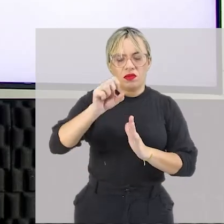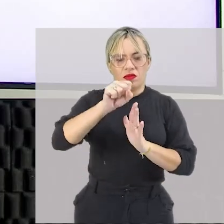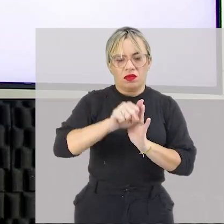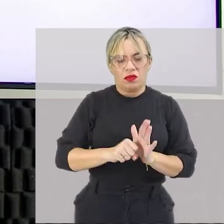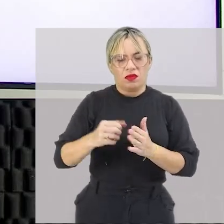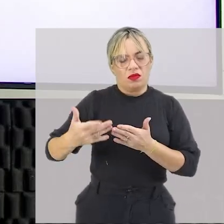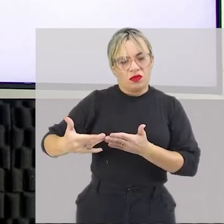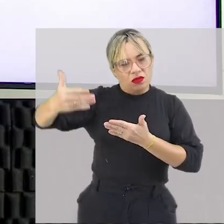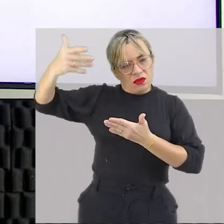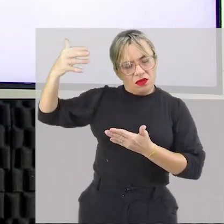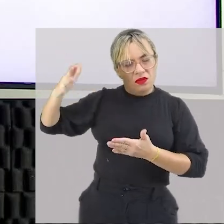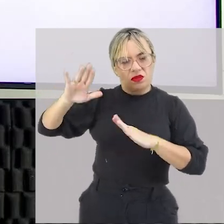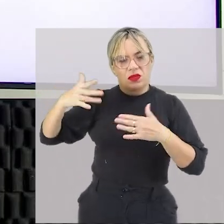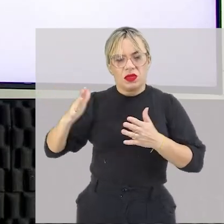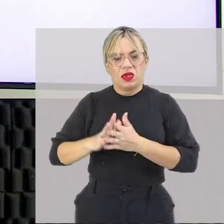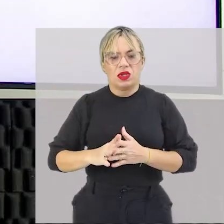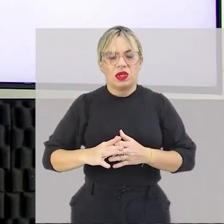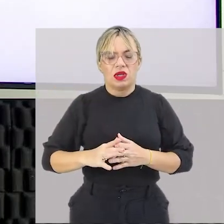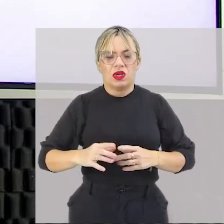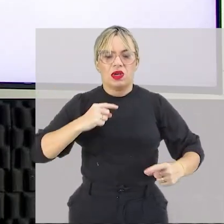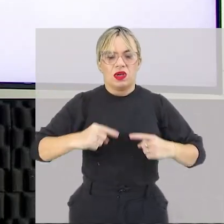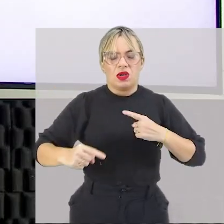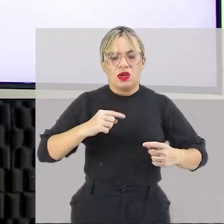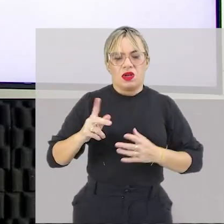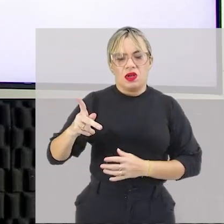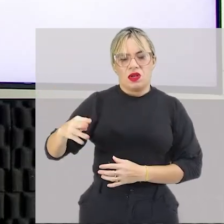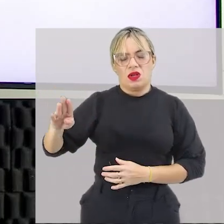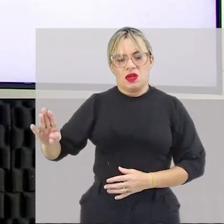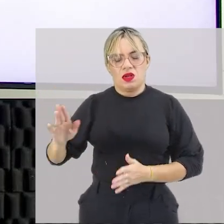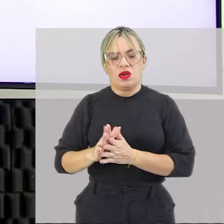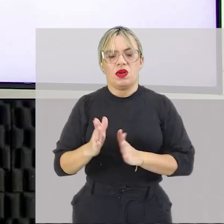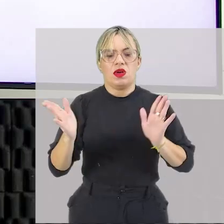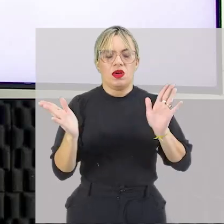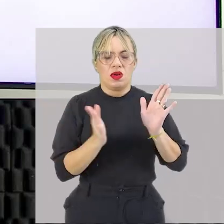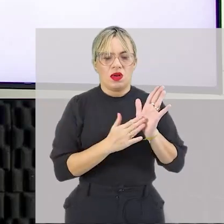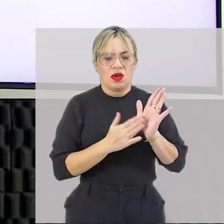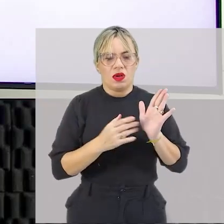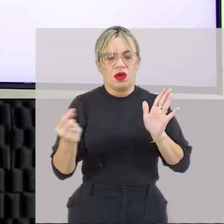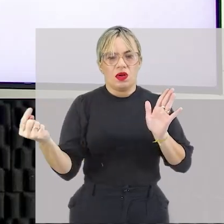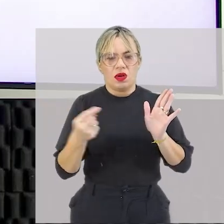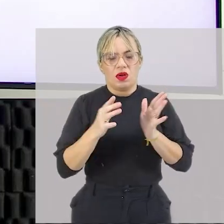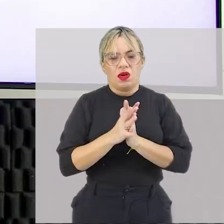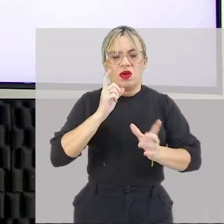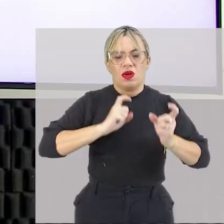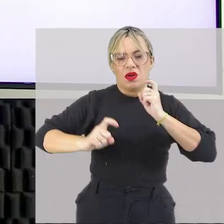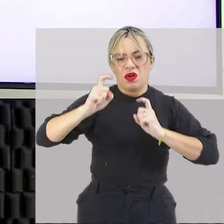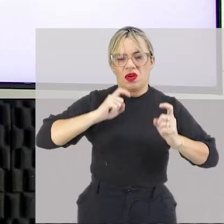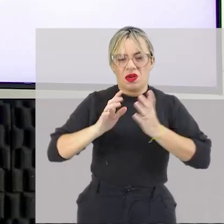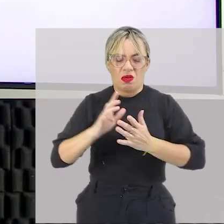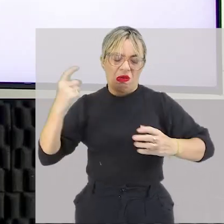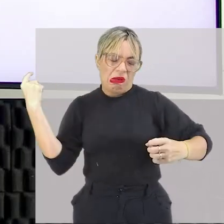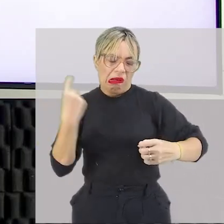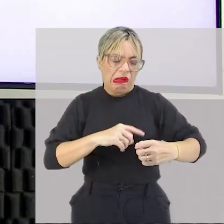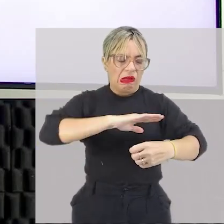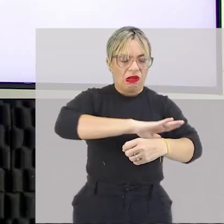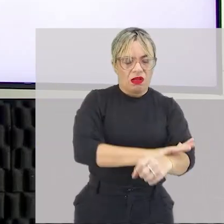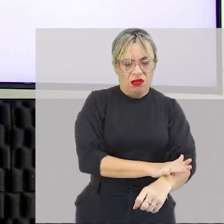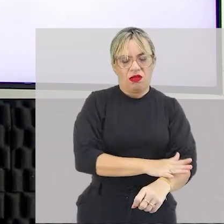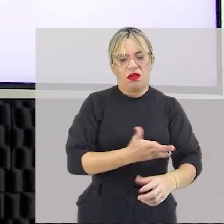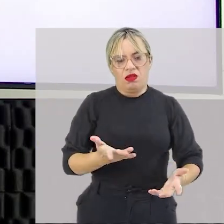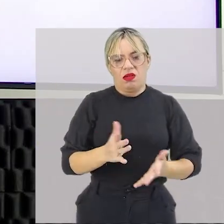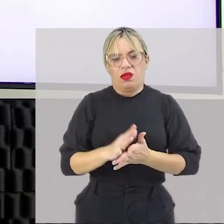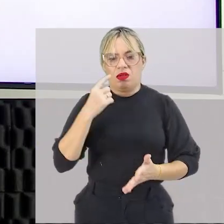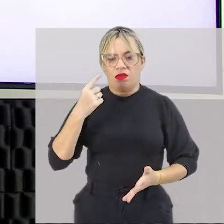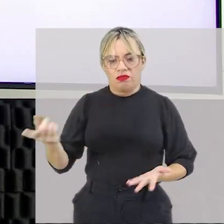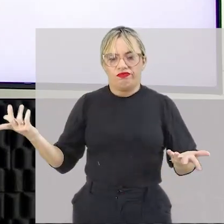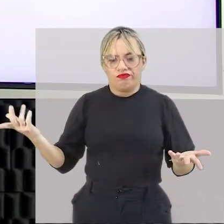nós temos algumas políticas públicas que demonstram isso, essa preocupação com o combate ao preconceito racial. Então seriam essas